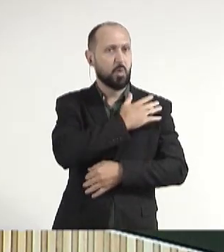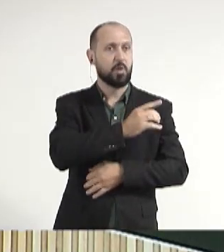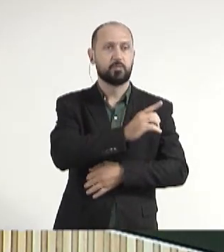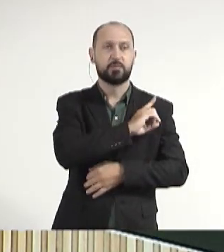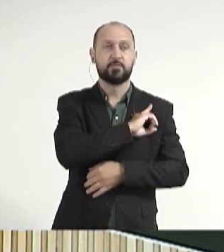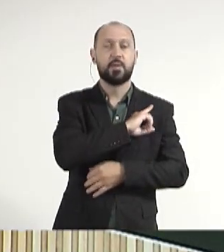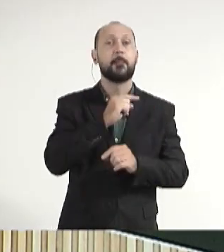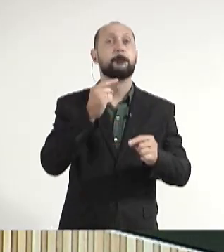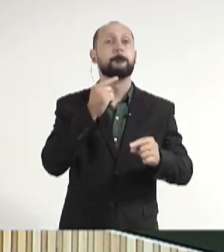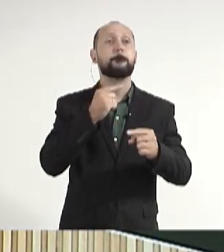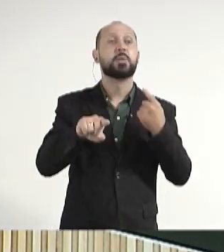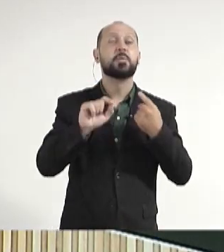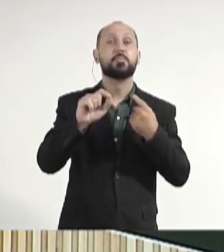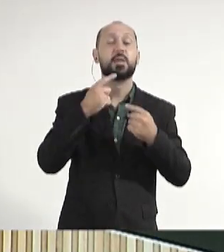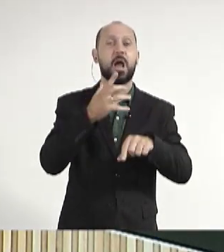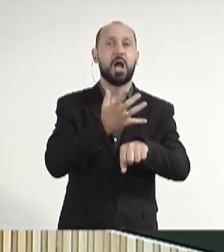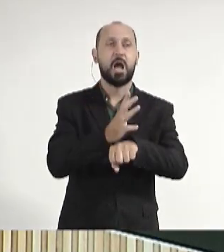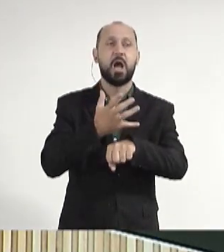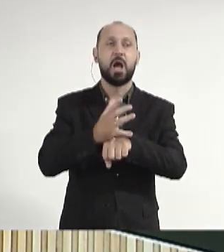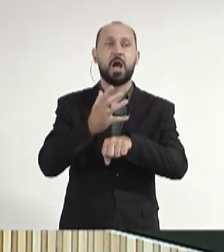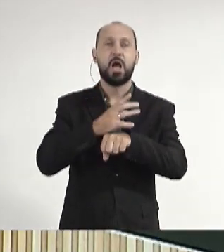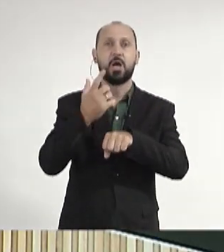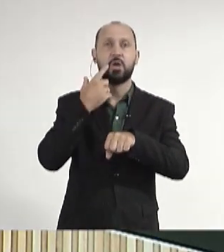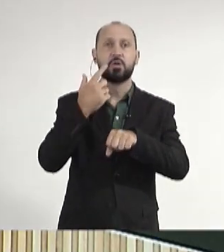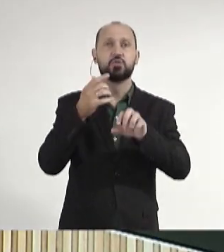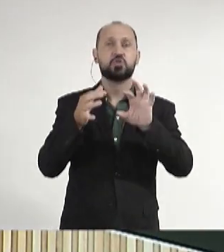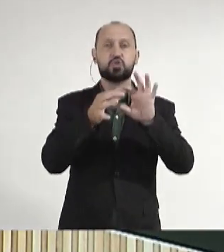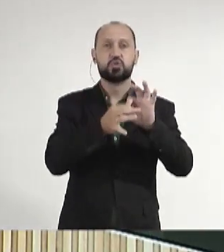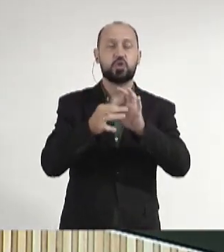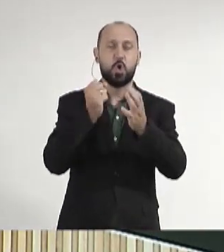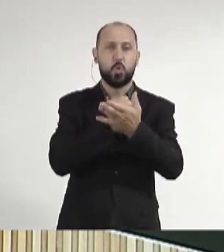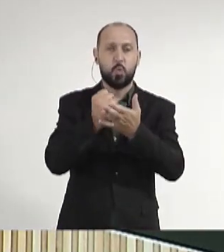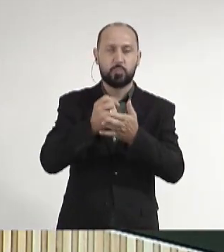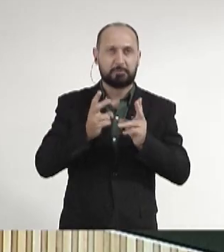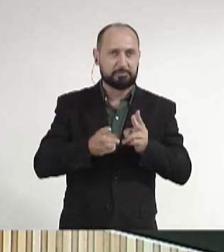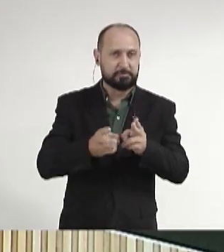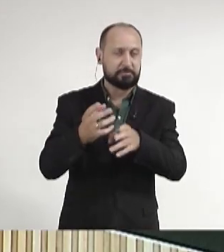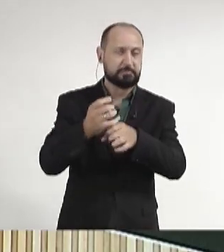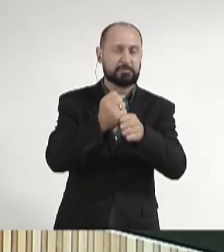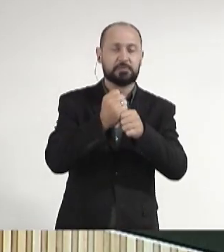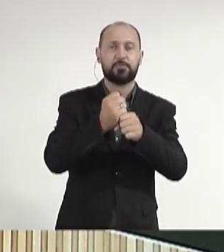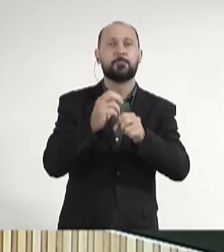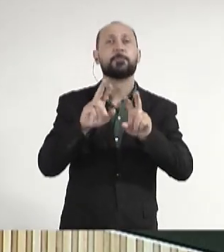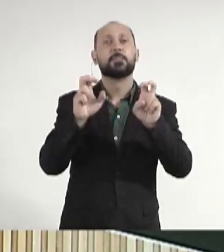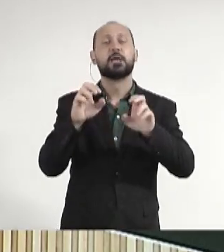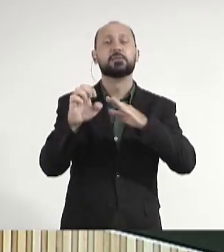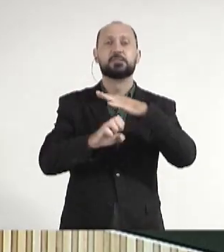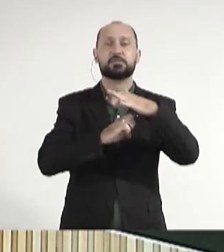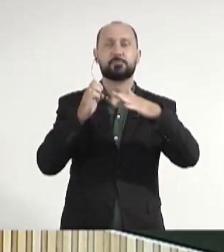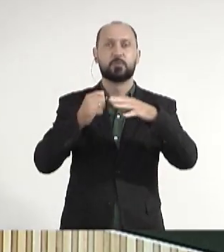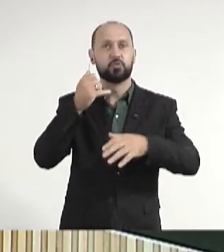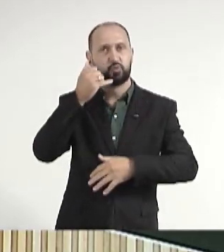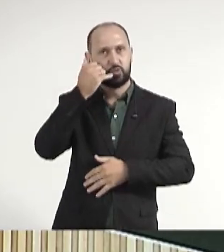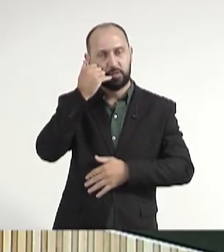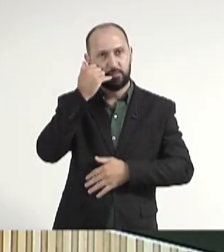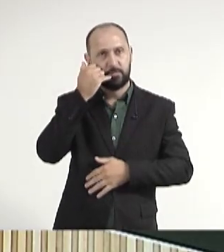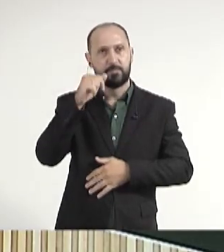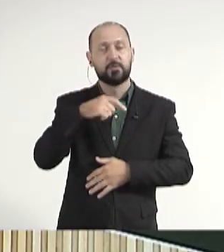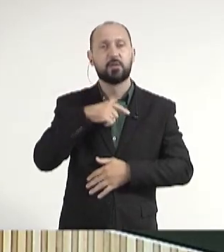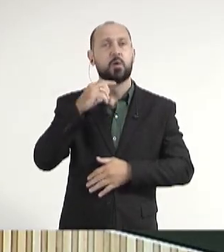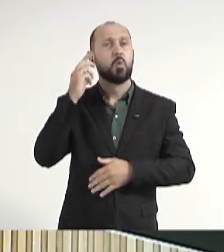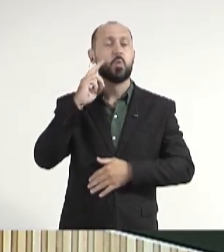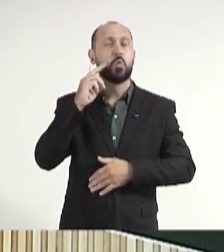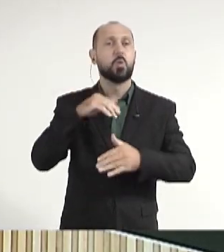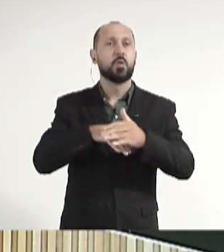Davi, proibia as práticas de fidelidade contratual no nosso estado, principalmente das empresas de telefonia, que